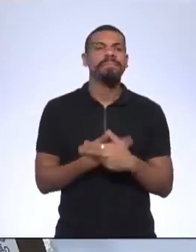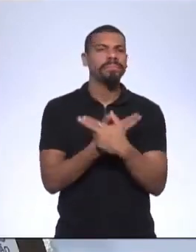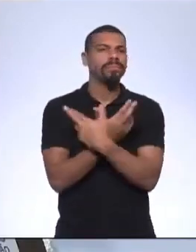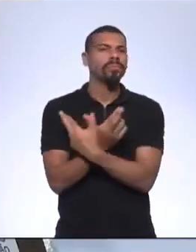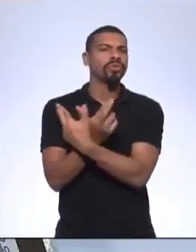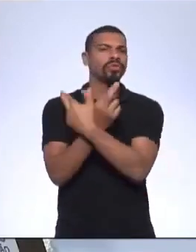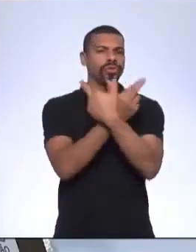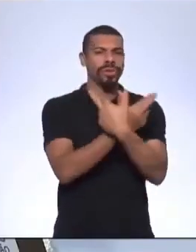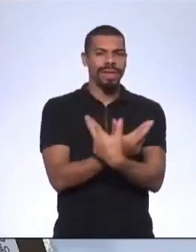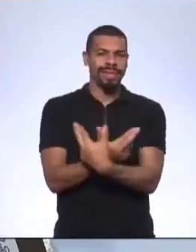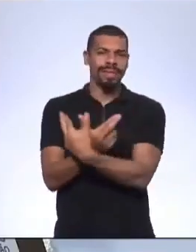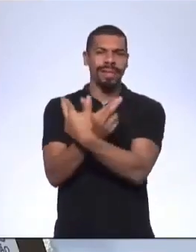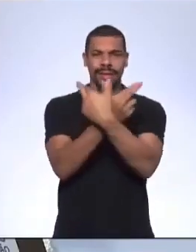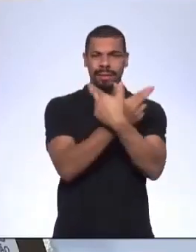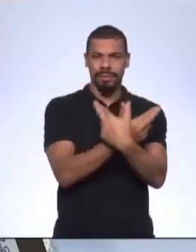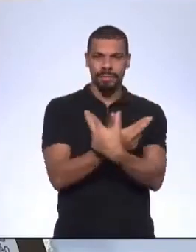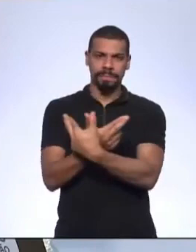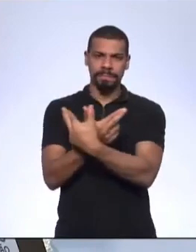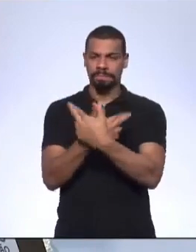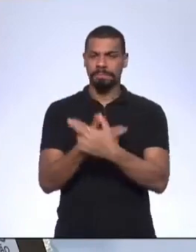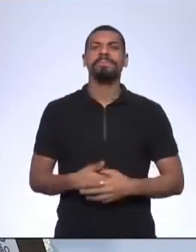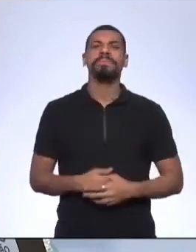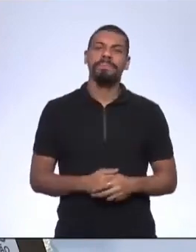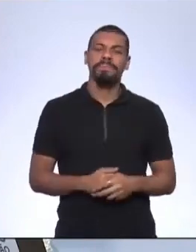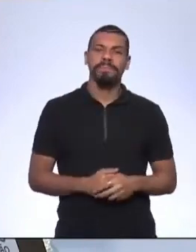gente tem tecnologia aí no INPA que faz isso.